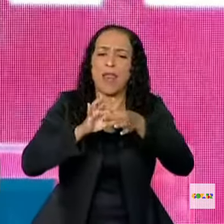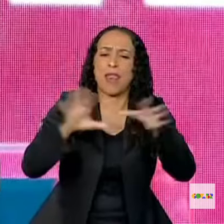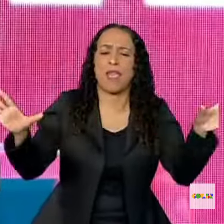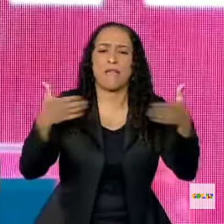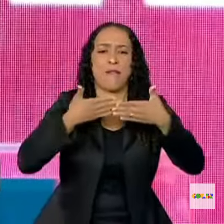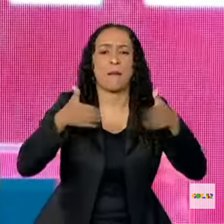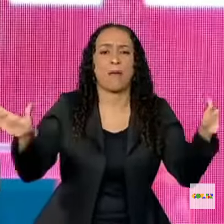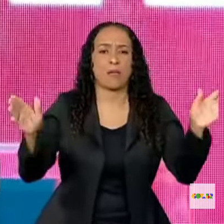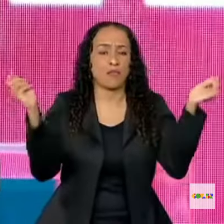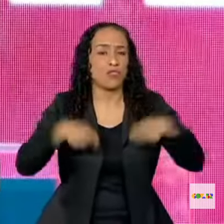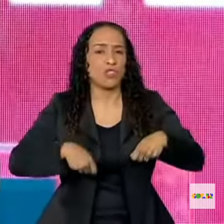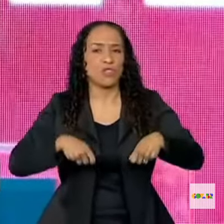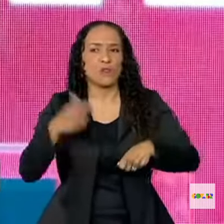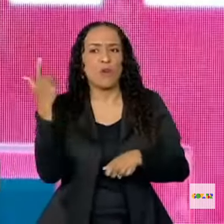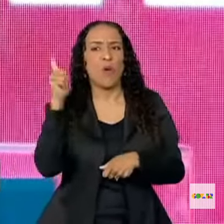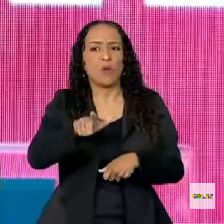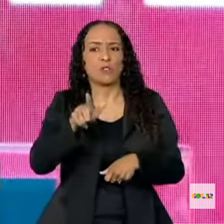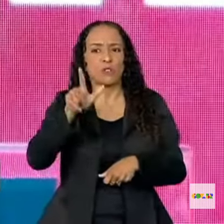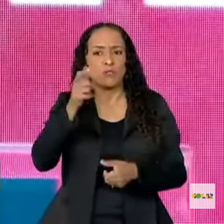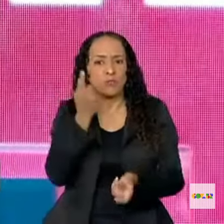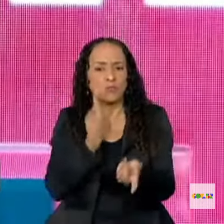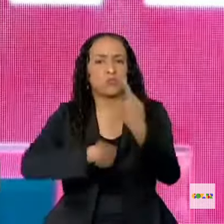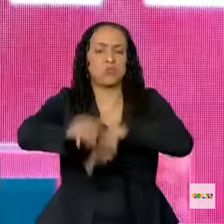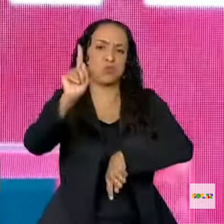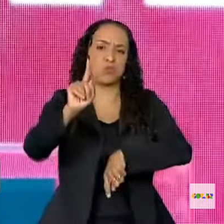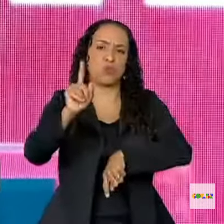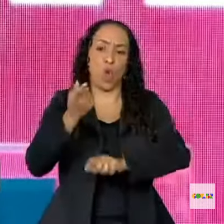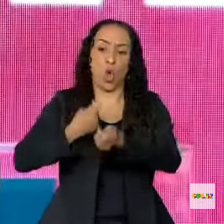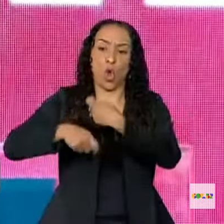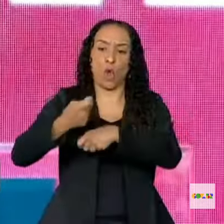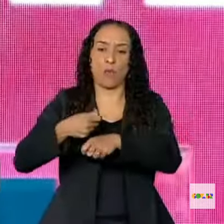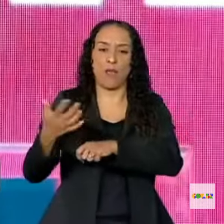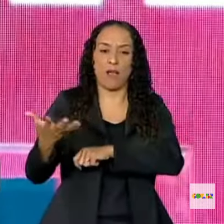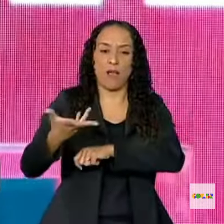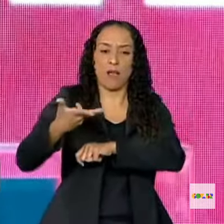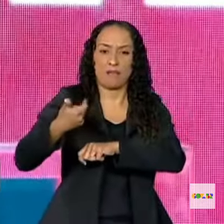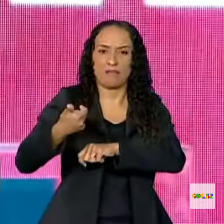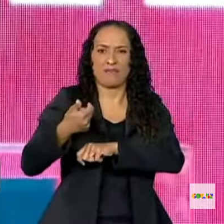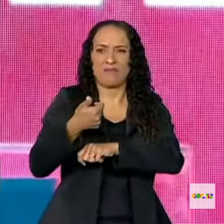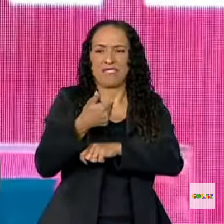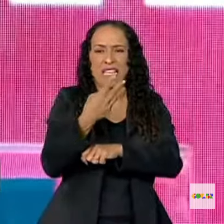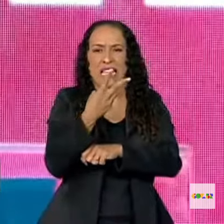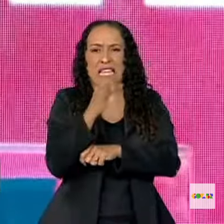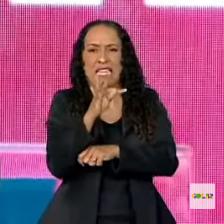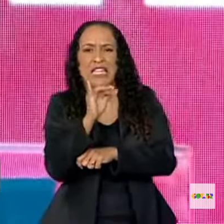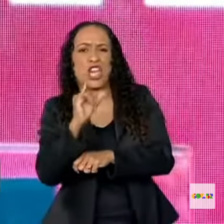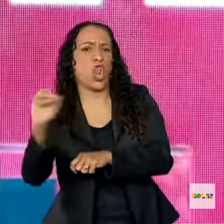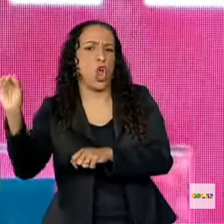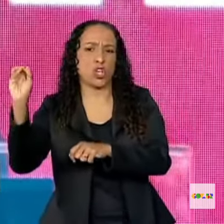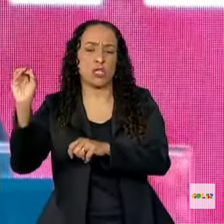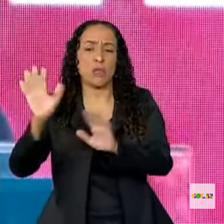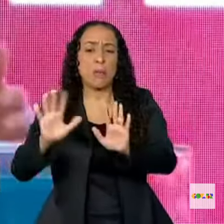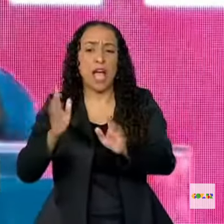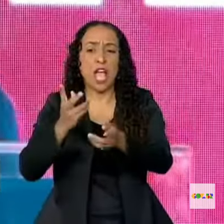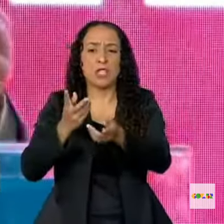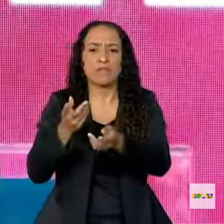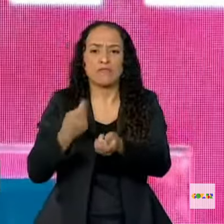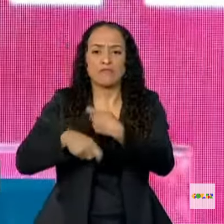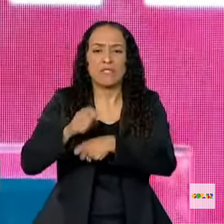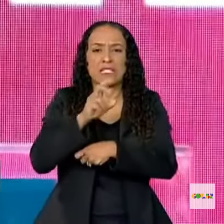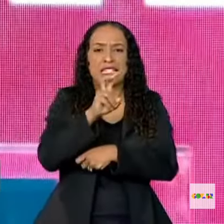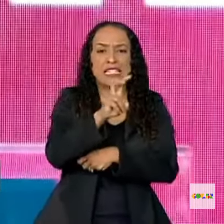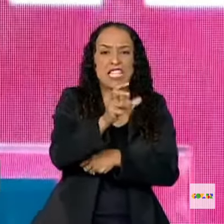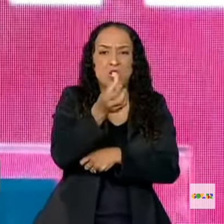para que a gente consiga se transformar não apenas numa economia de 4 trilhões e meio de dólar mas uma economia de cinco ou